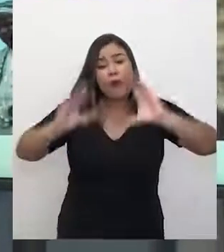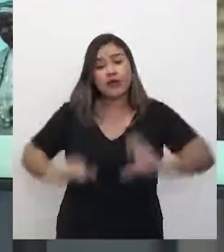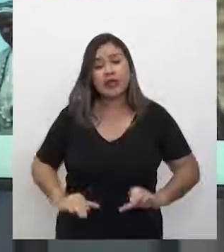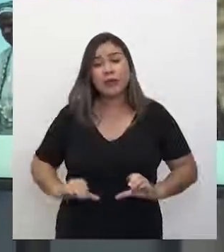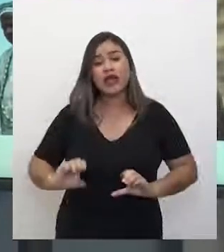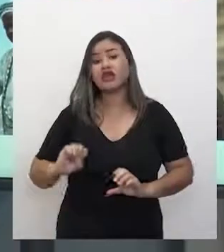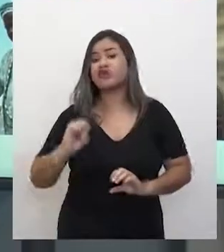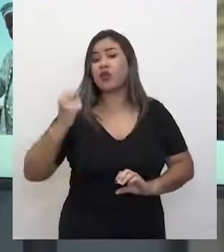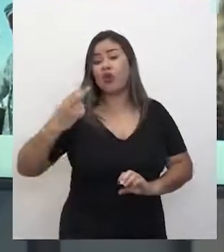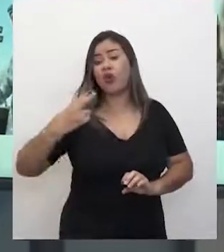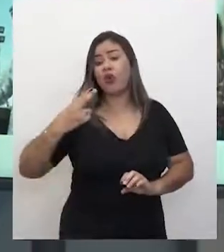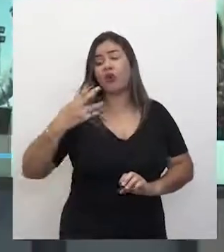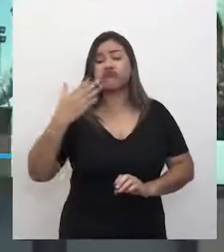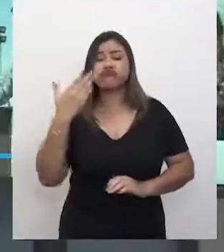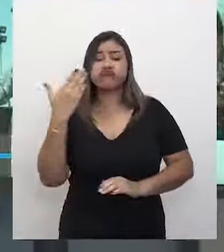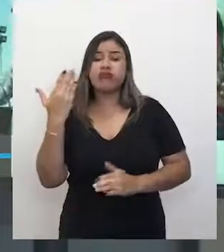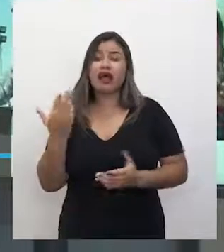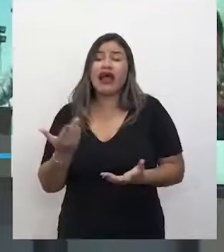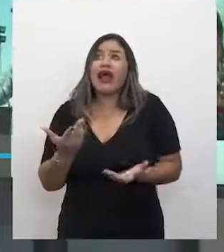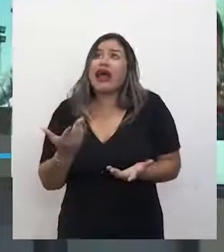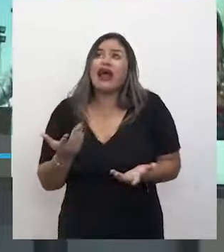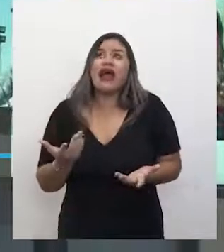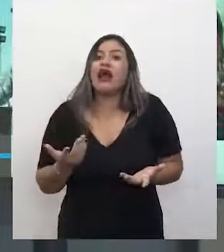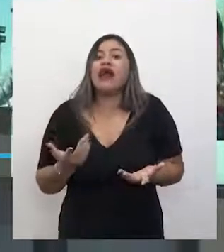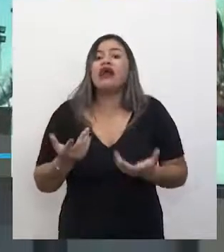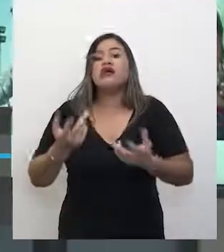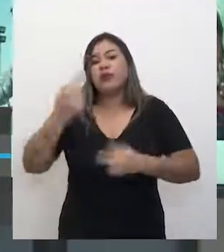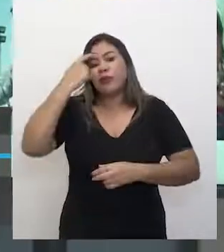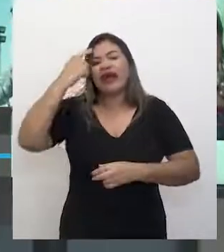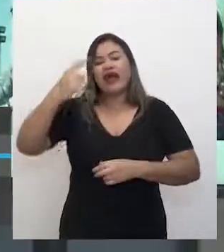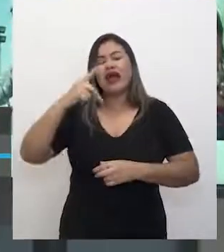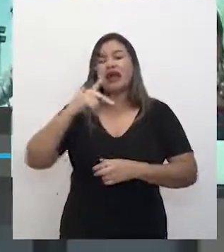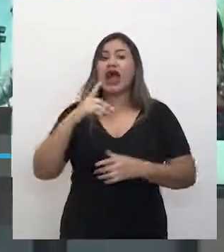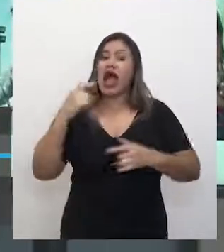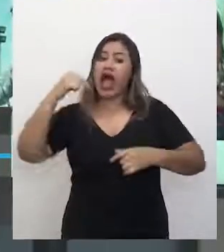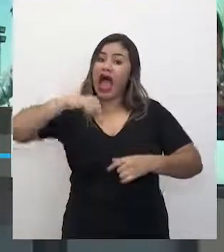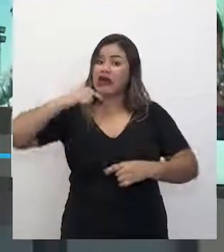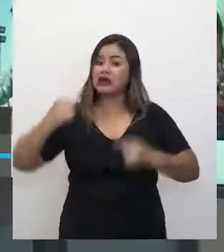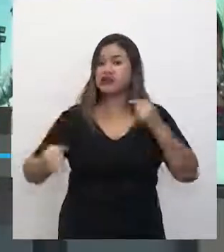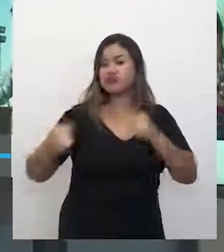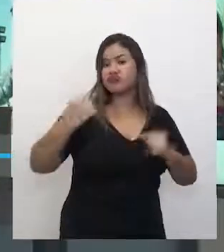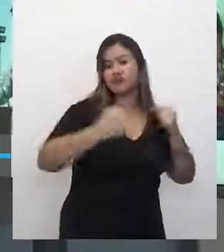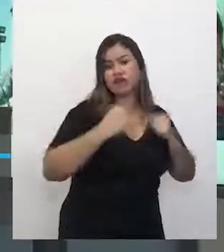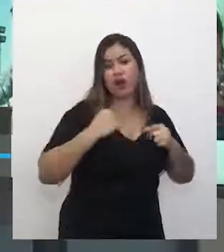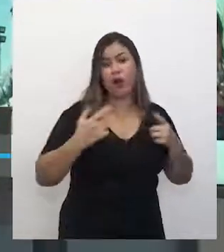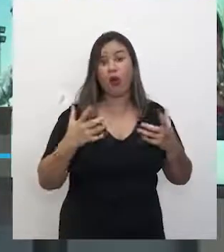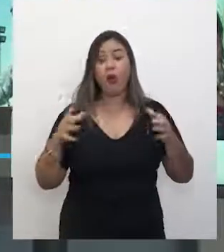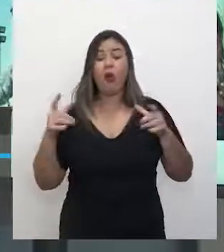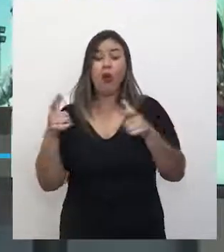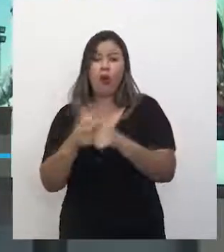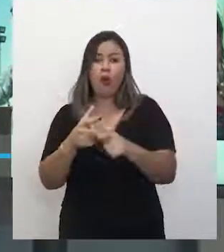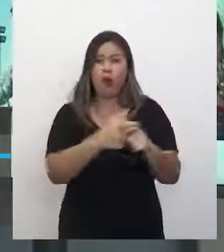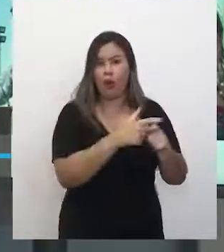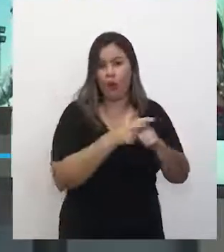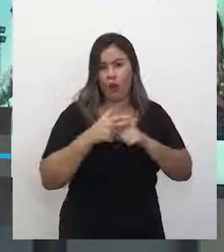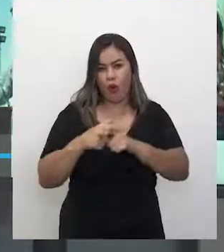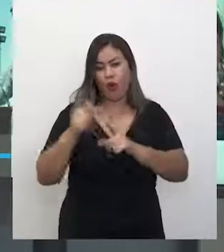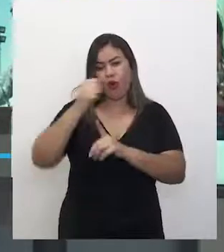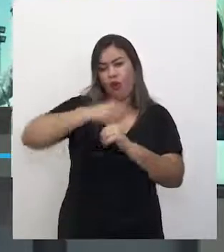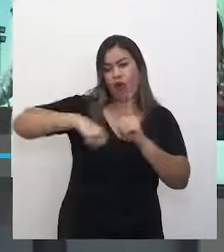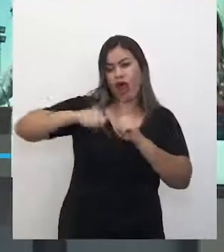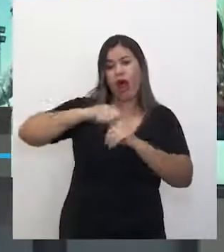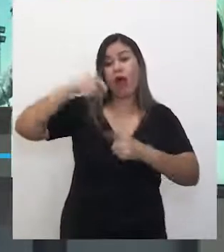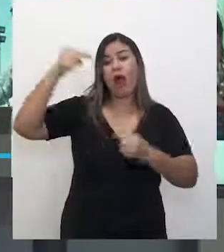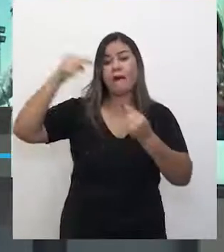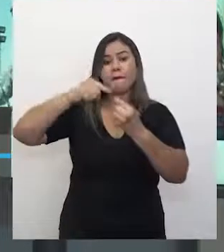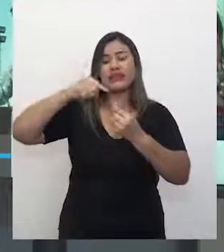está discutindo, então, professora, as minorias sociais são grupos que nascem dentro da história e